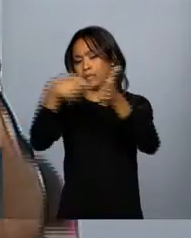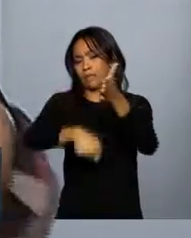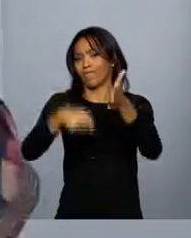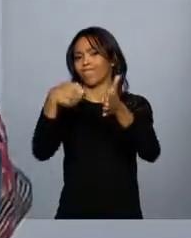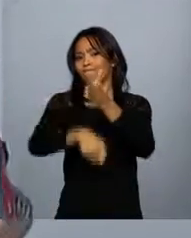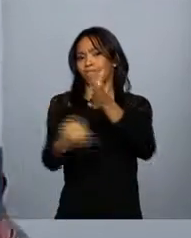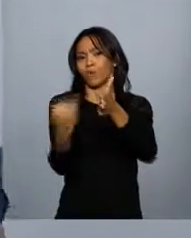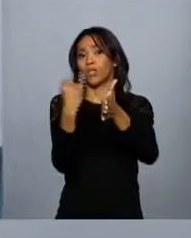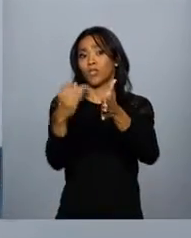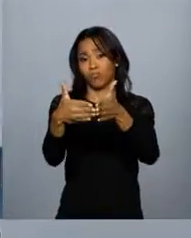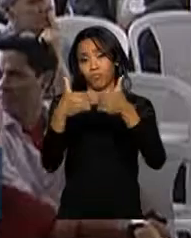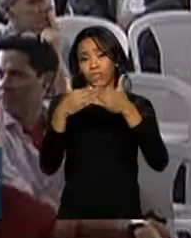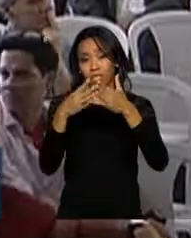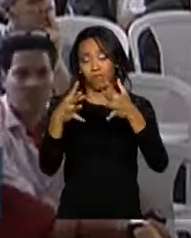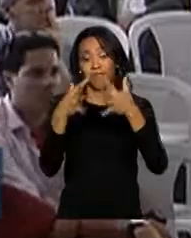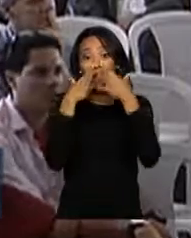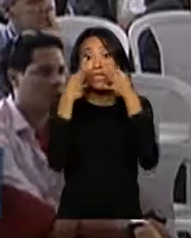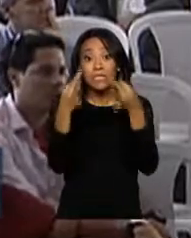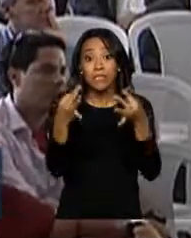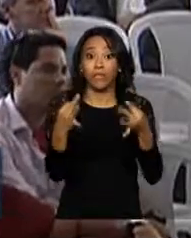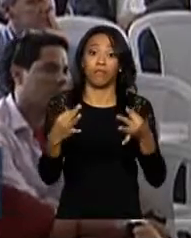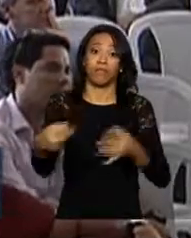Vou pedir a atenção de vocês.